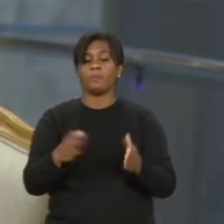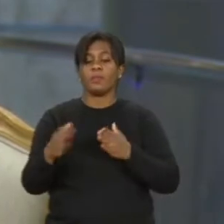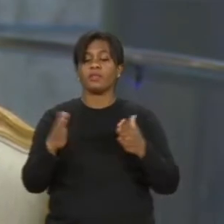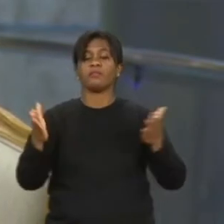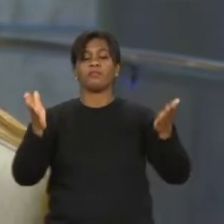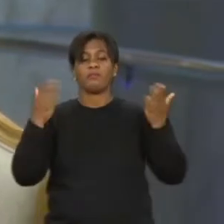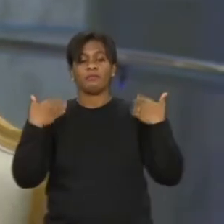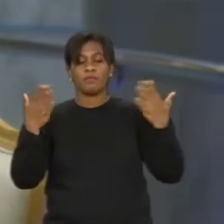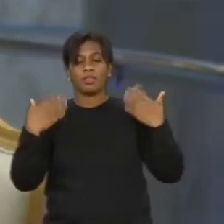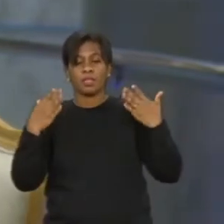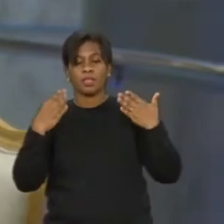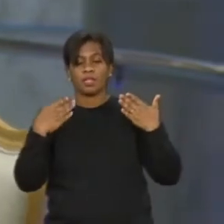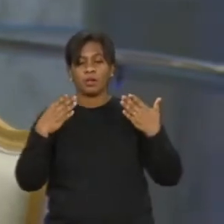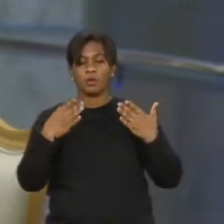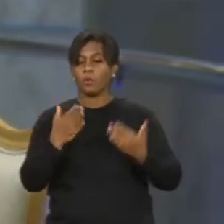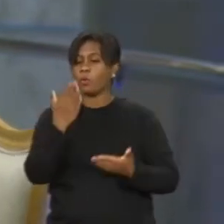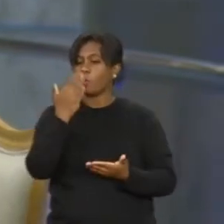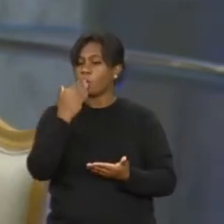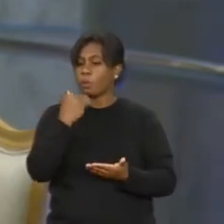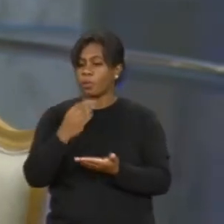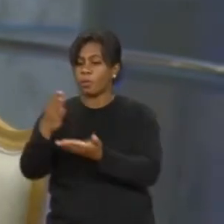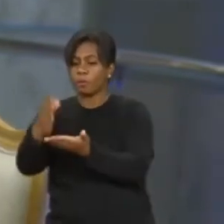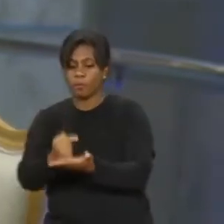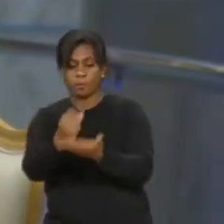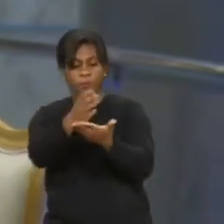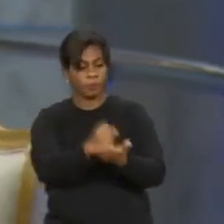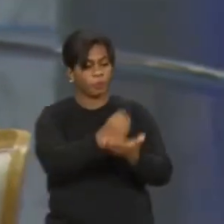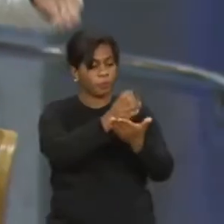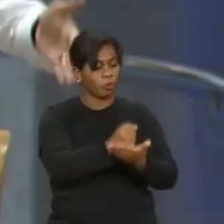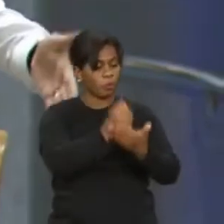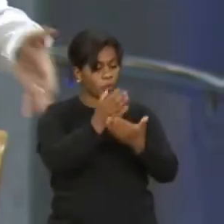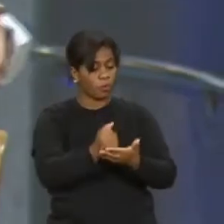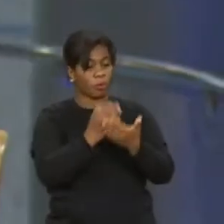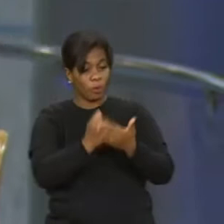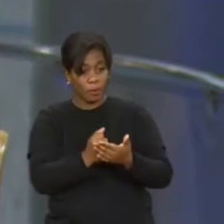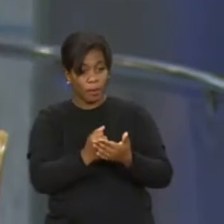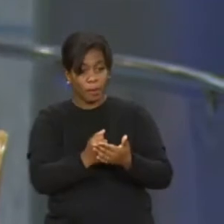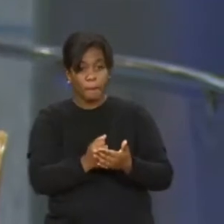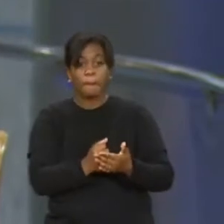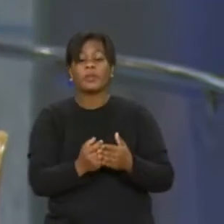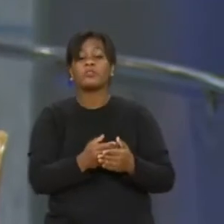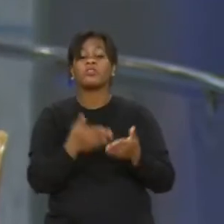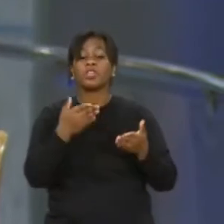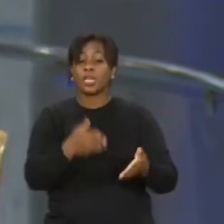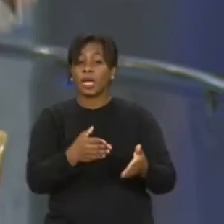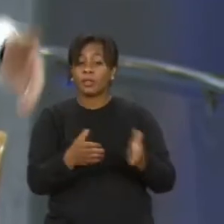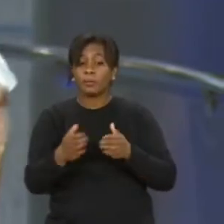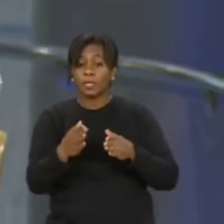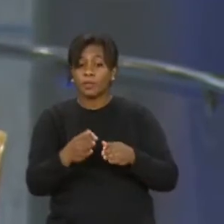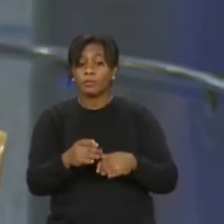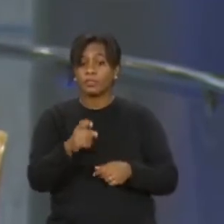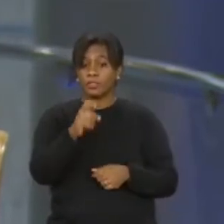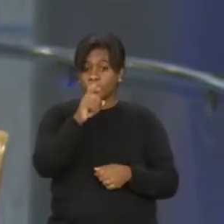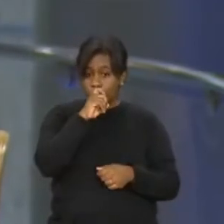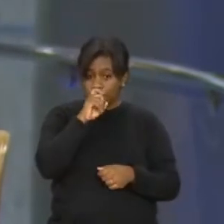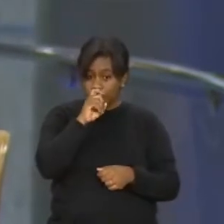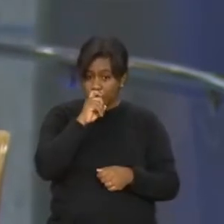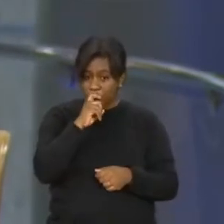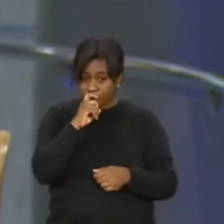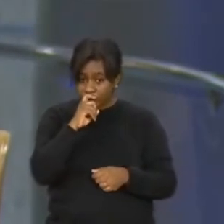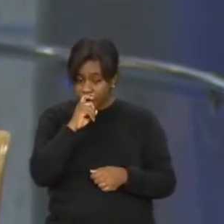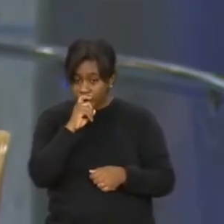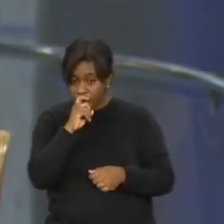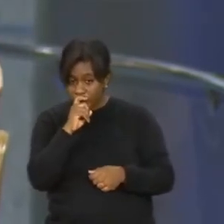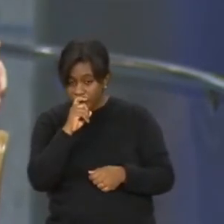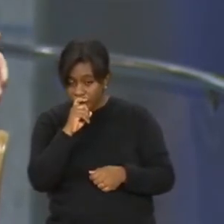bom, juntar, para quando chegar o momento difícil, o momento do frio, o momento do inverno, o momento que não dá para ela fazer o que ela